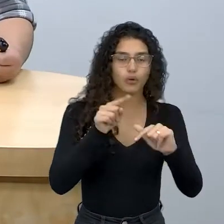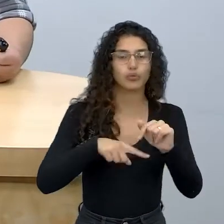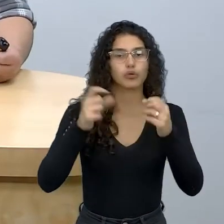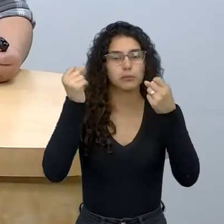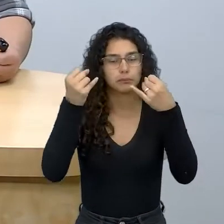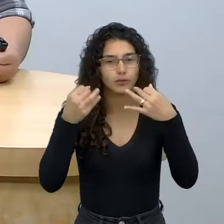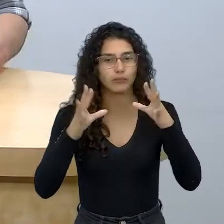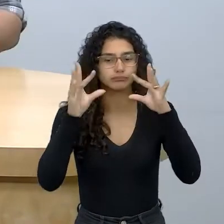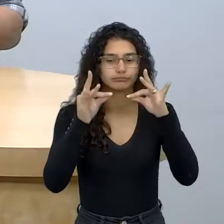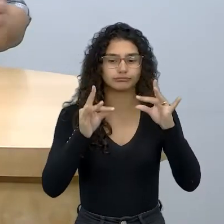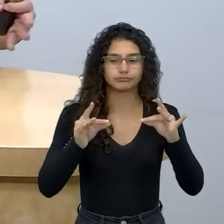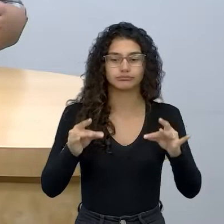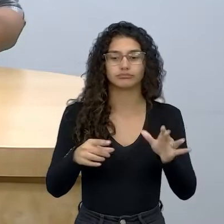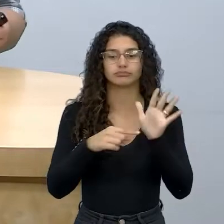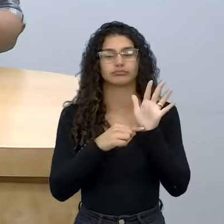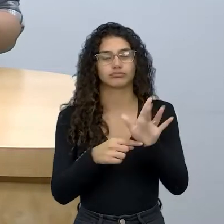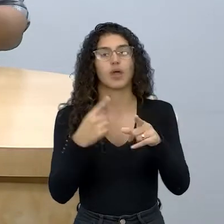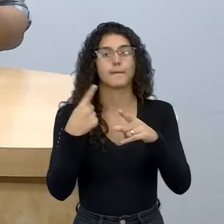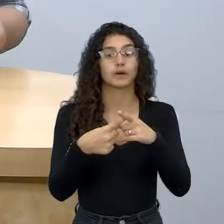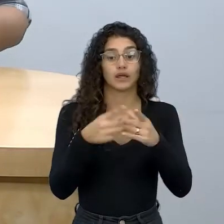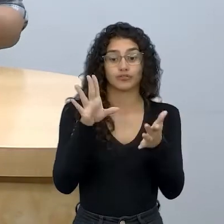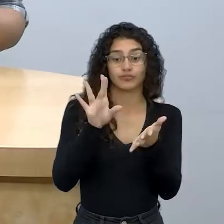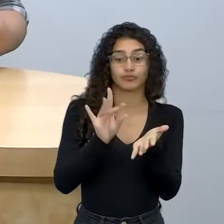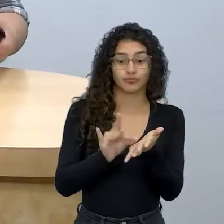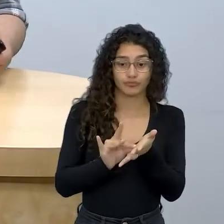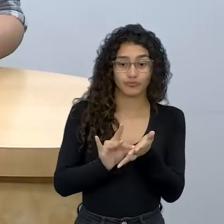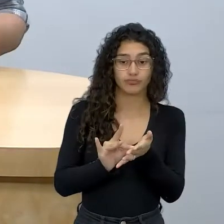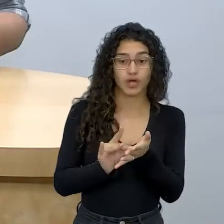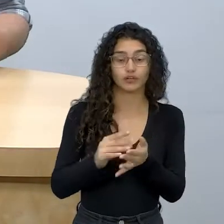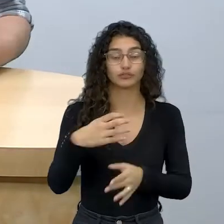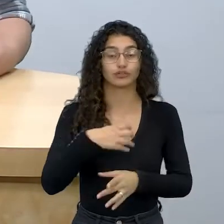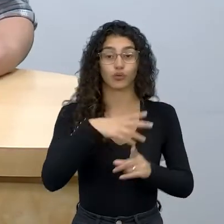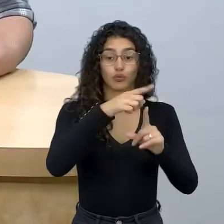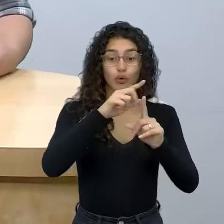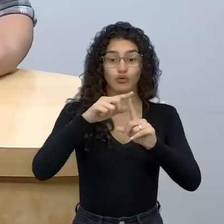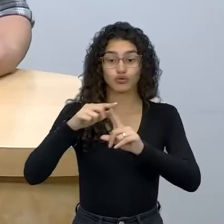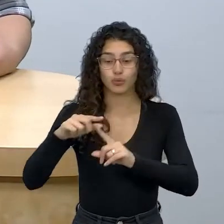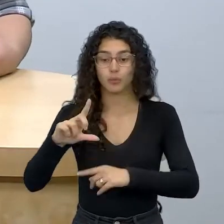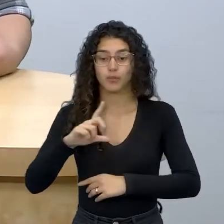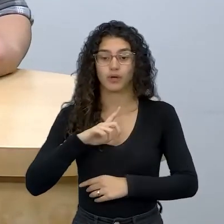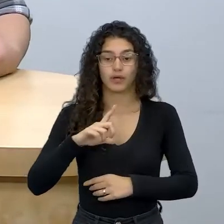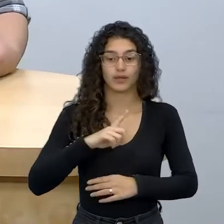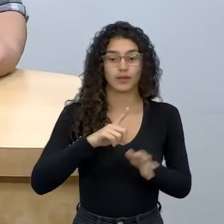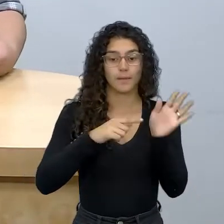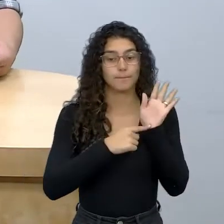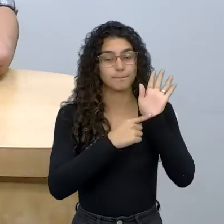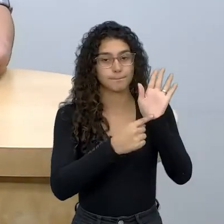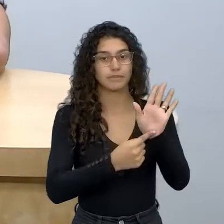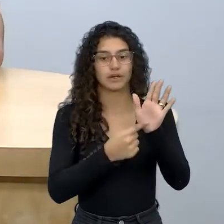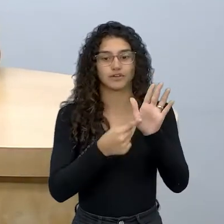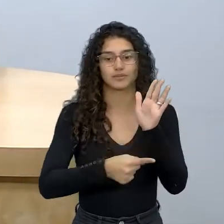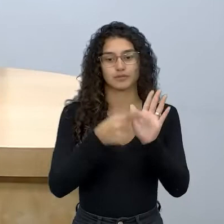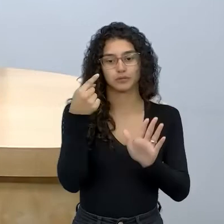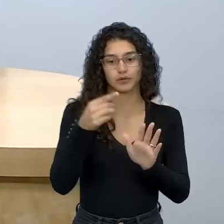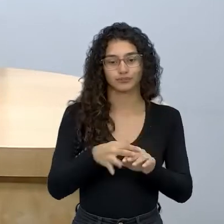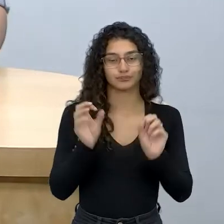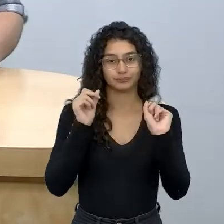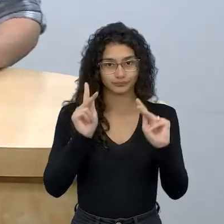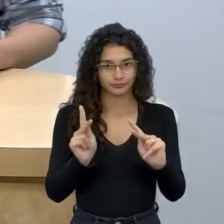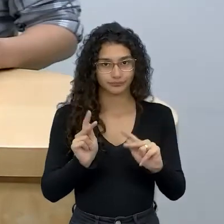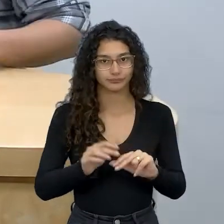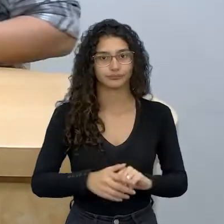tá bem apresentado, porque realmente, nesses tipos de caso, a aparência vem em primeiro lugar. Tudo